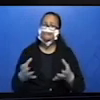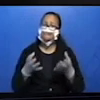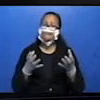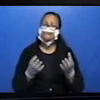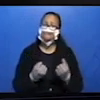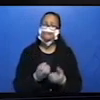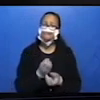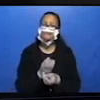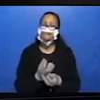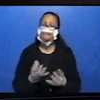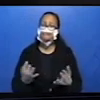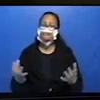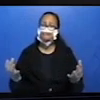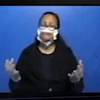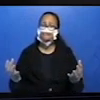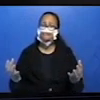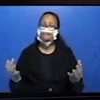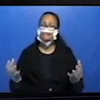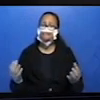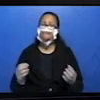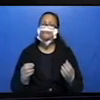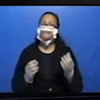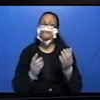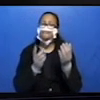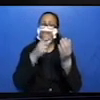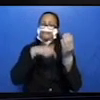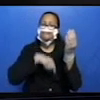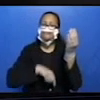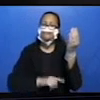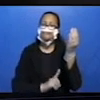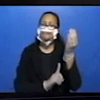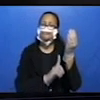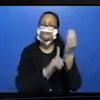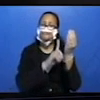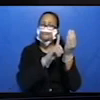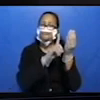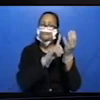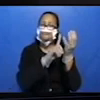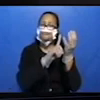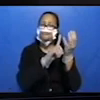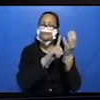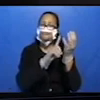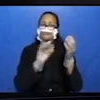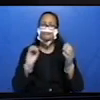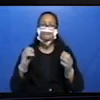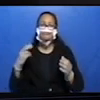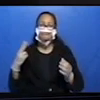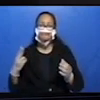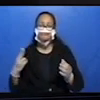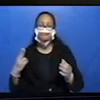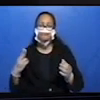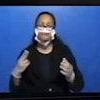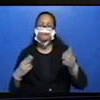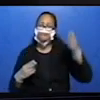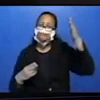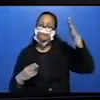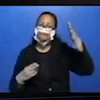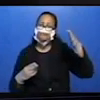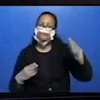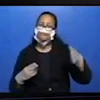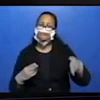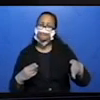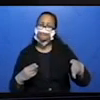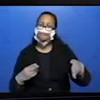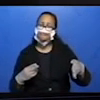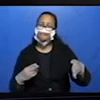e outras plantas podem ser cultivadas em varandas e até mesmo em recipientes suspensos ou pendurados na